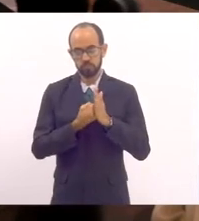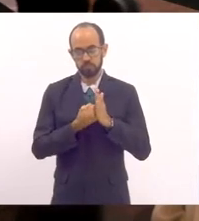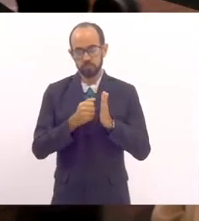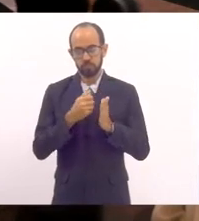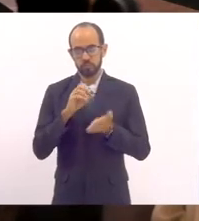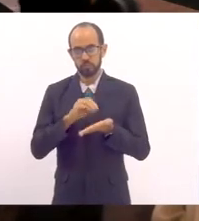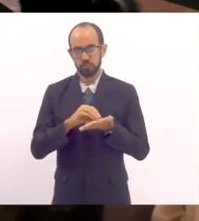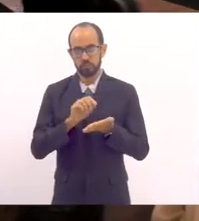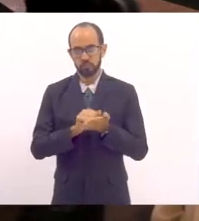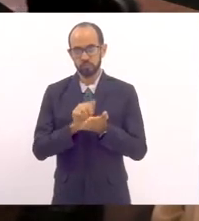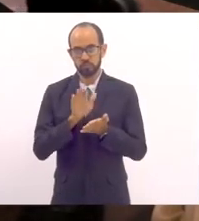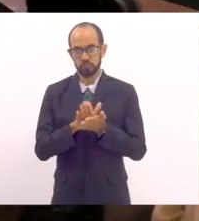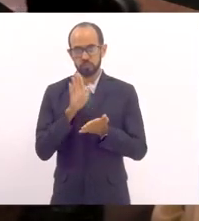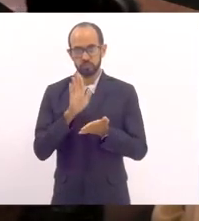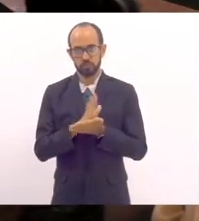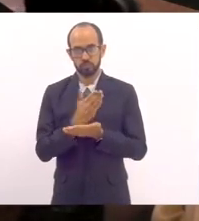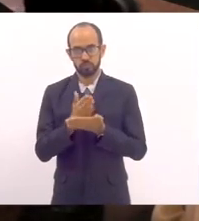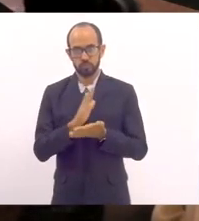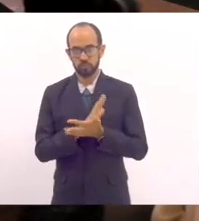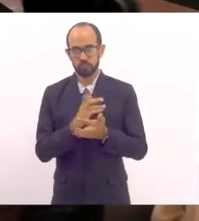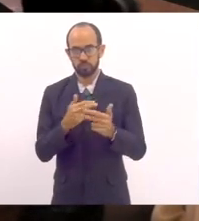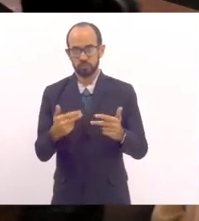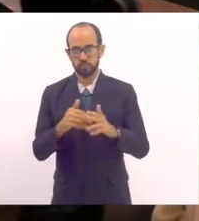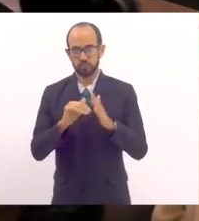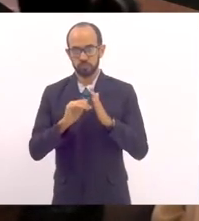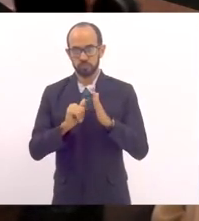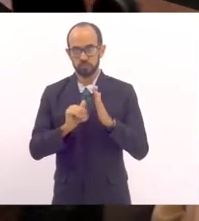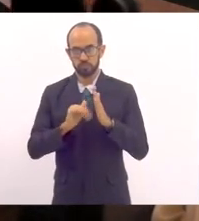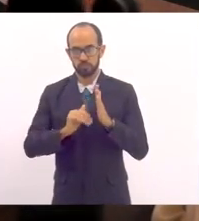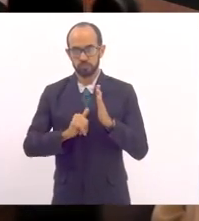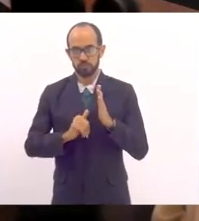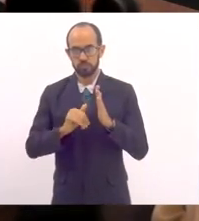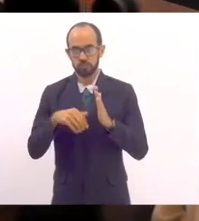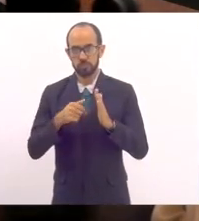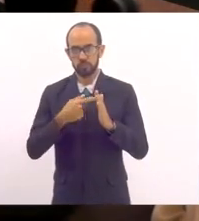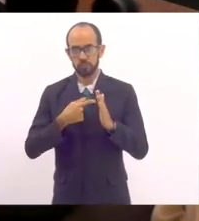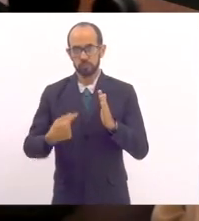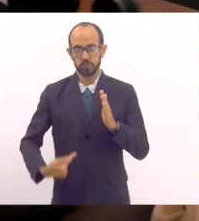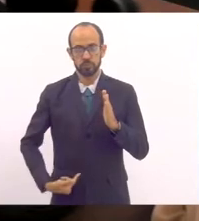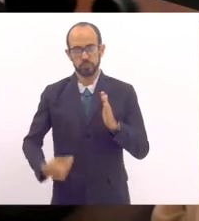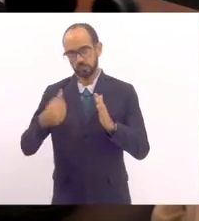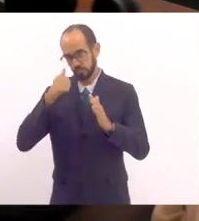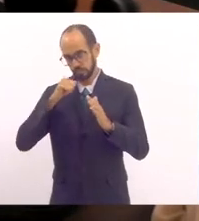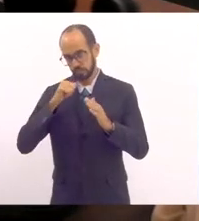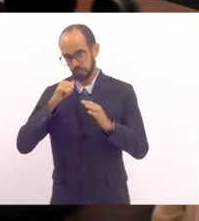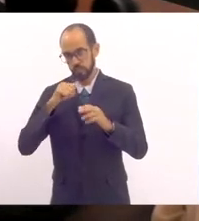tudo, alguns vetos que foram dados, feitos pela governadora, acabaram